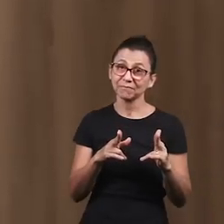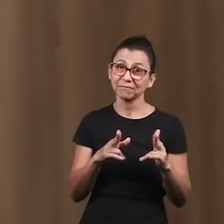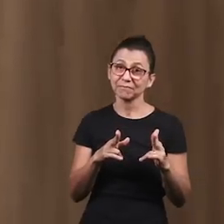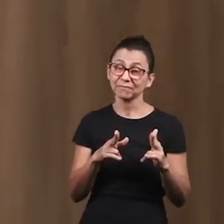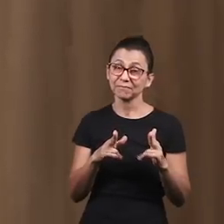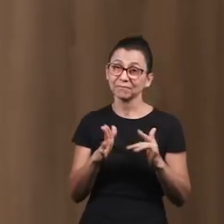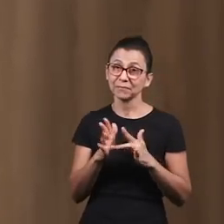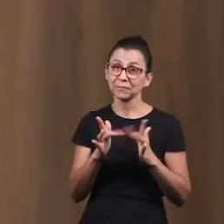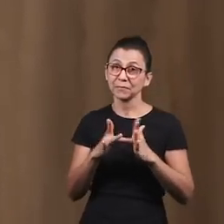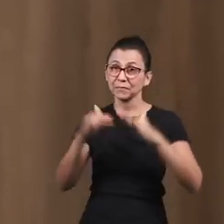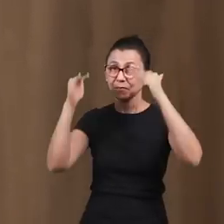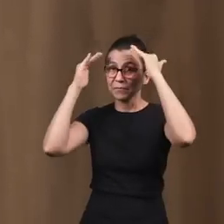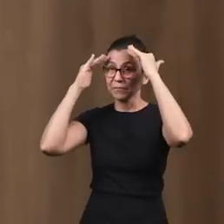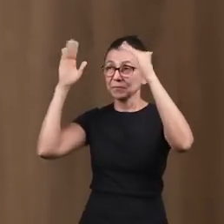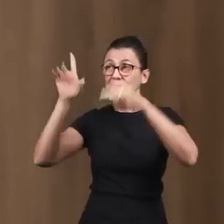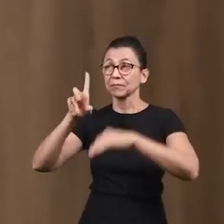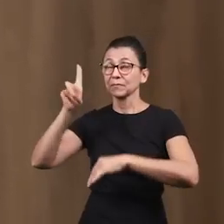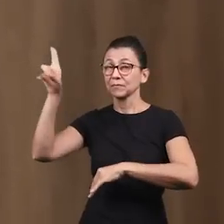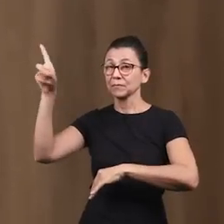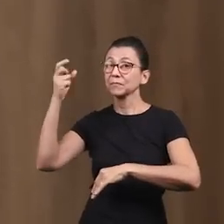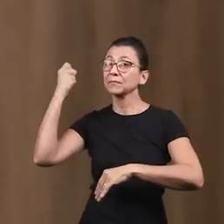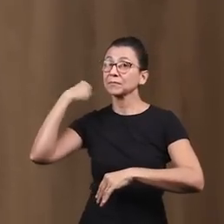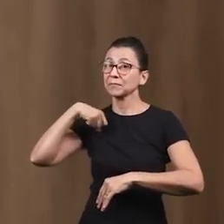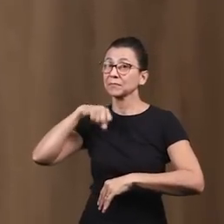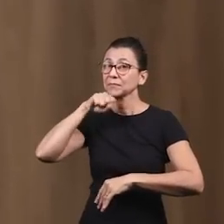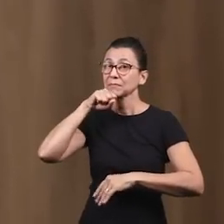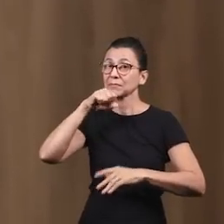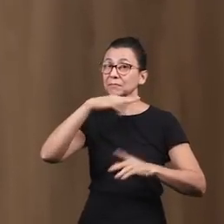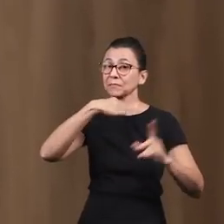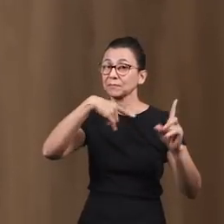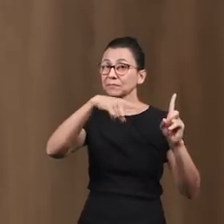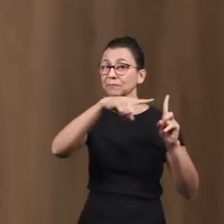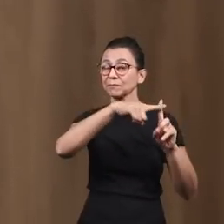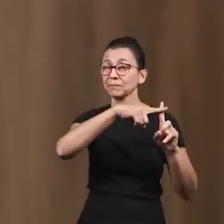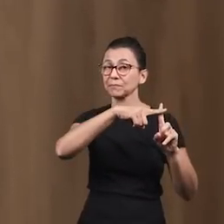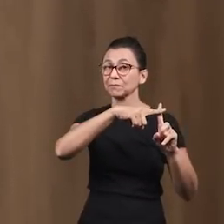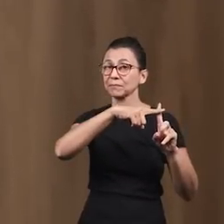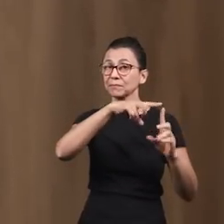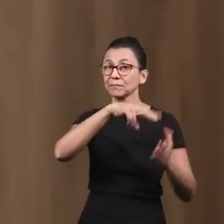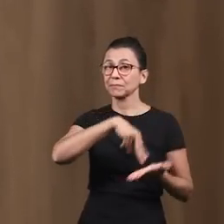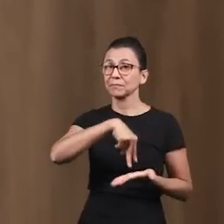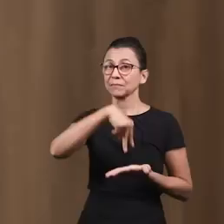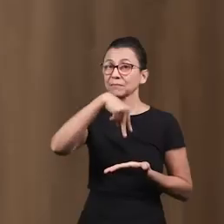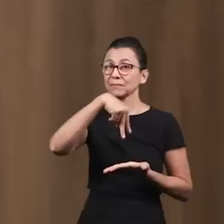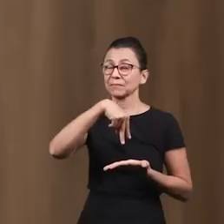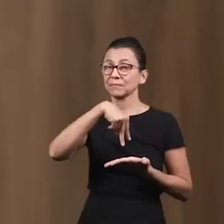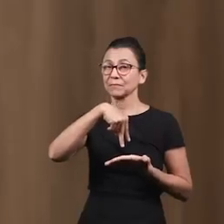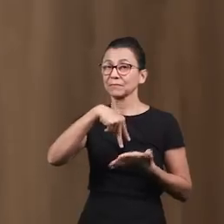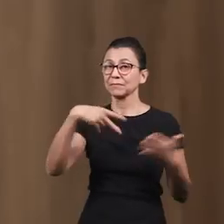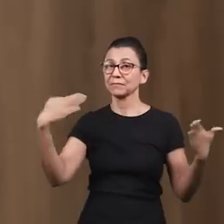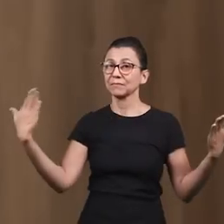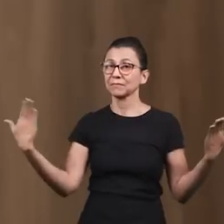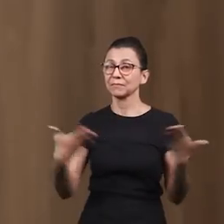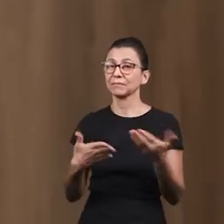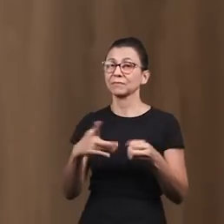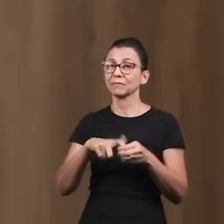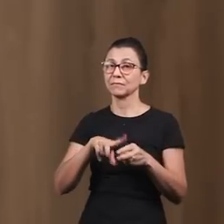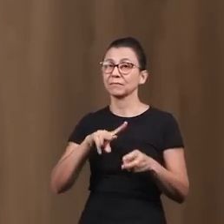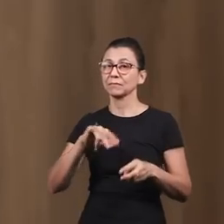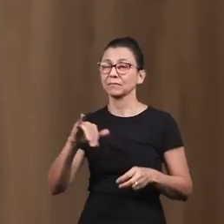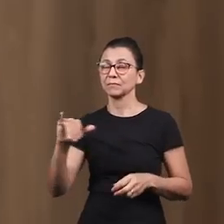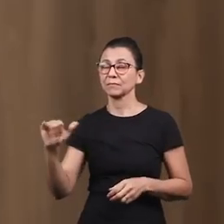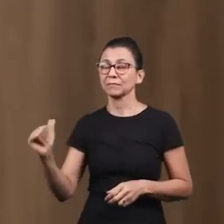Pai? Jesus obedeceu a Deus Pai morrendo, ressuscitando, e agora ele